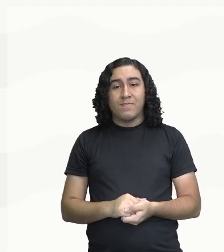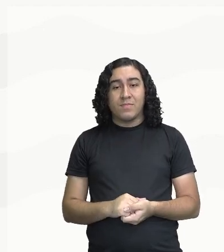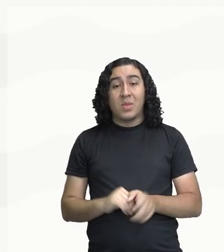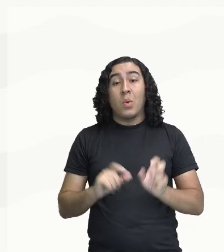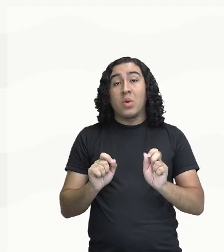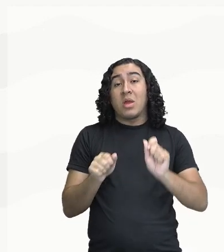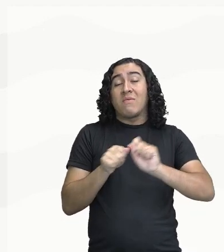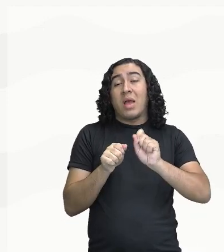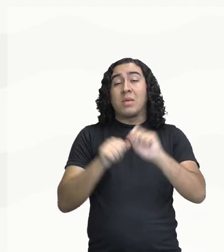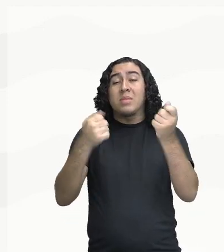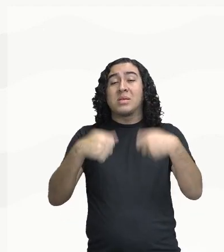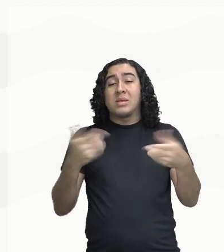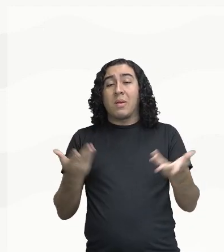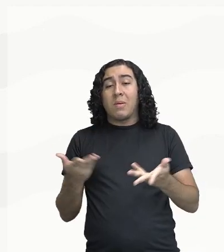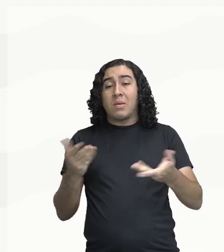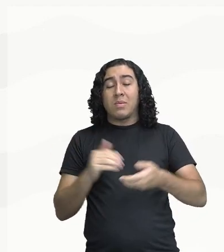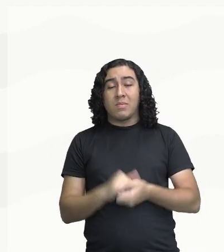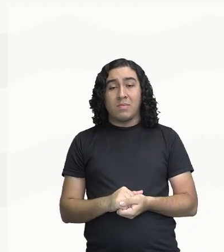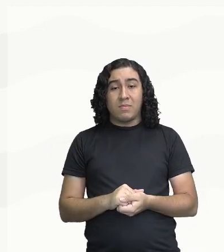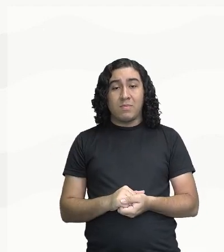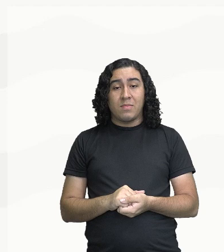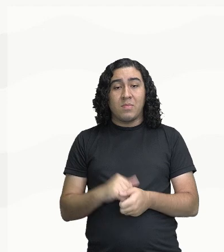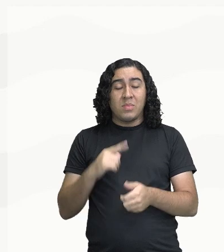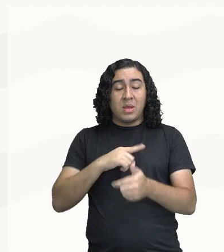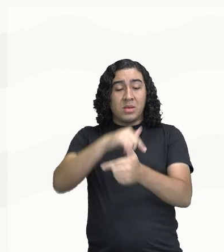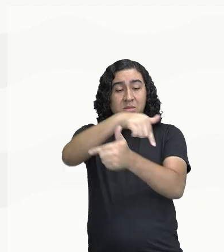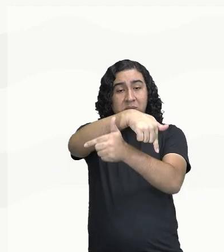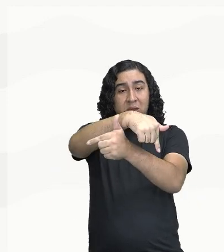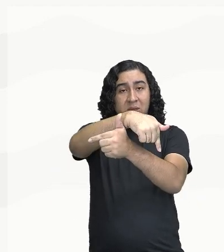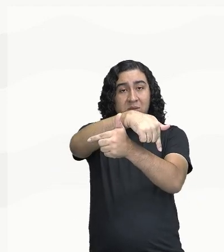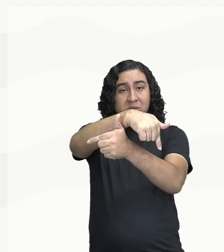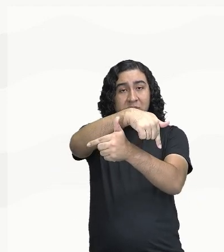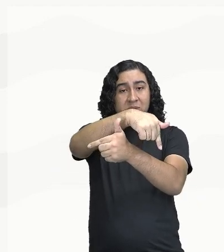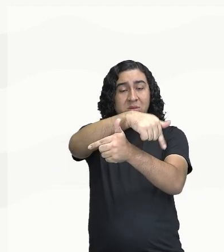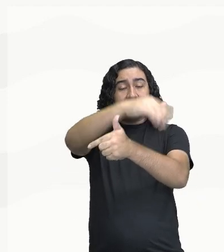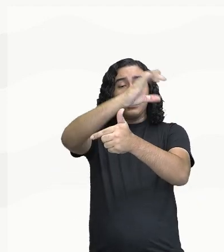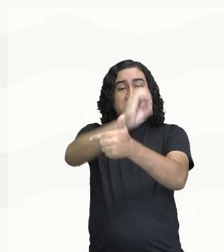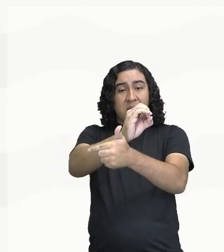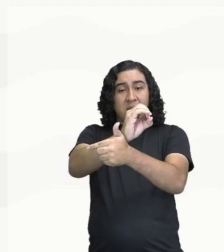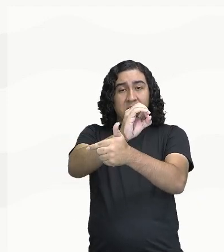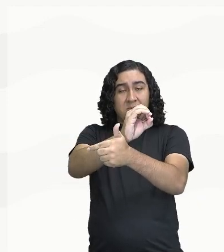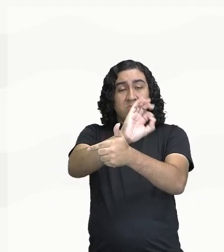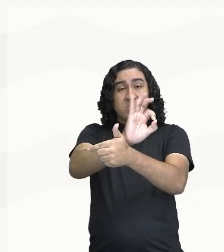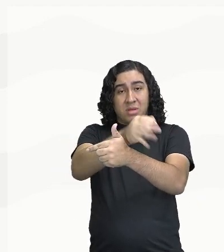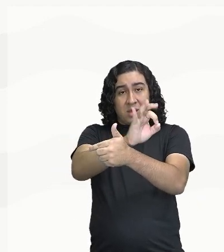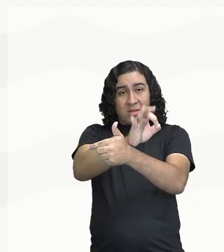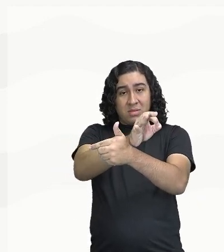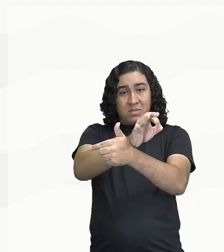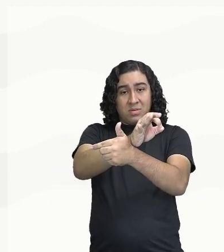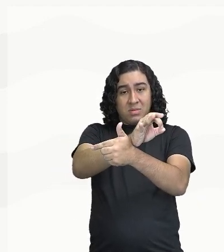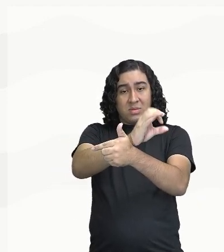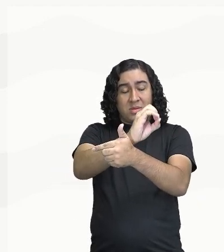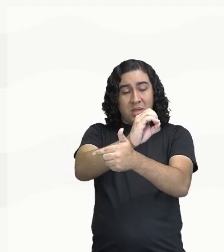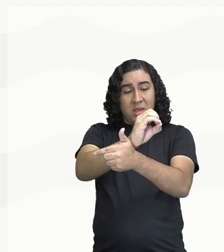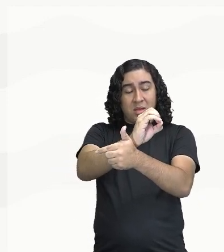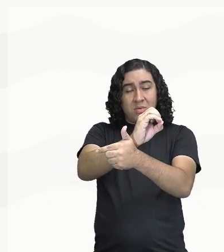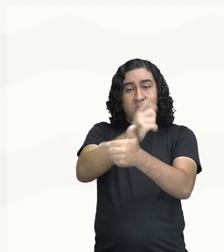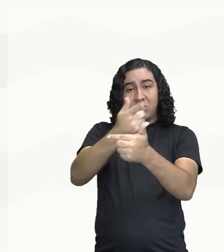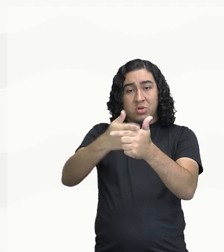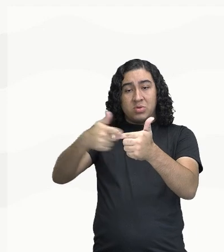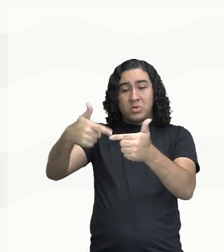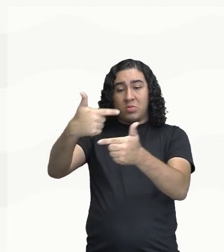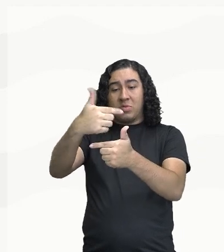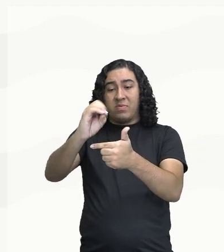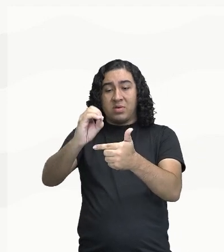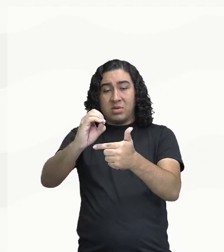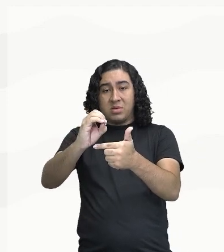que a gente precisa fazer? Nós vamos acrescentar um 0 aqui ao lado do 7 e dividir por